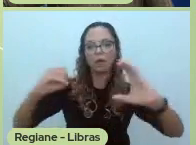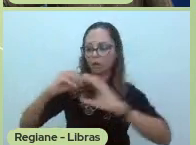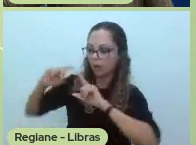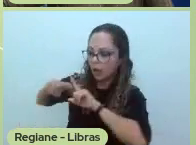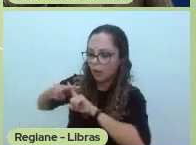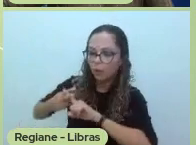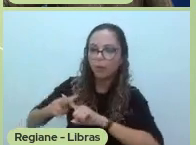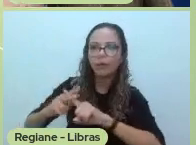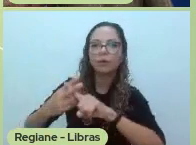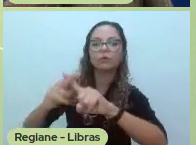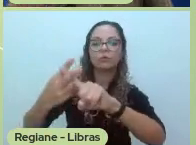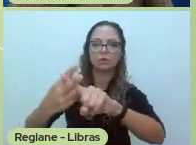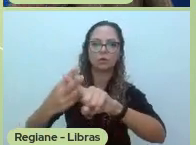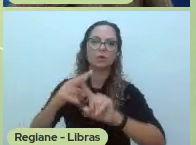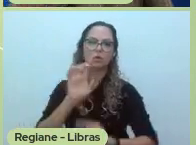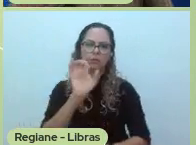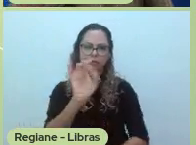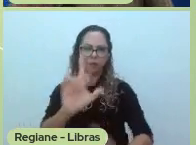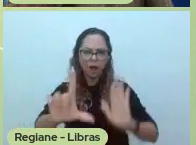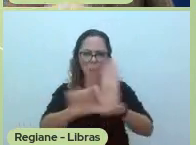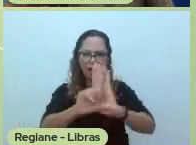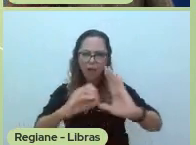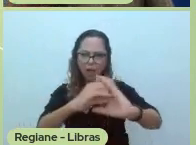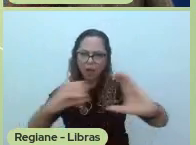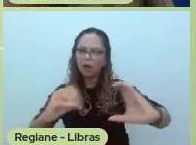em todas essas causas.